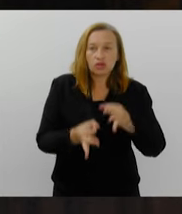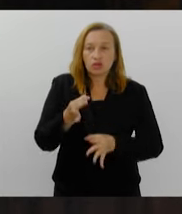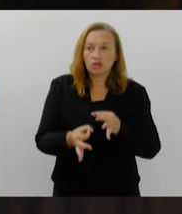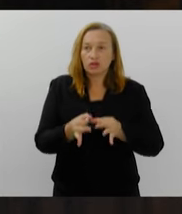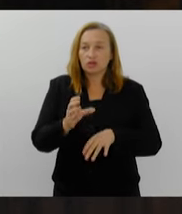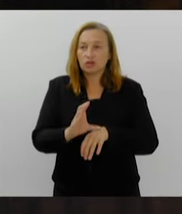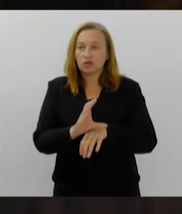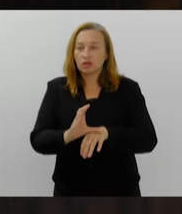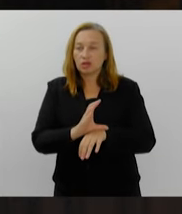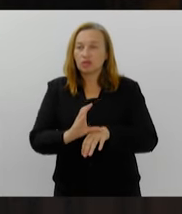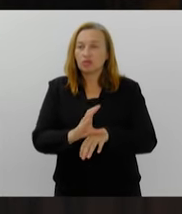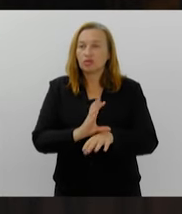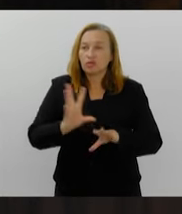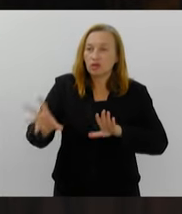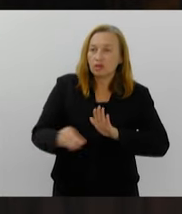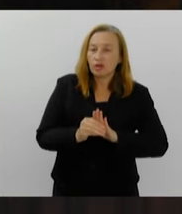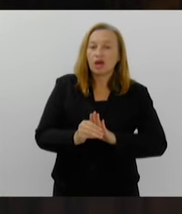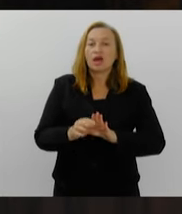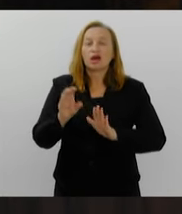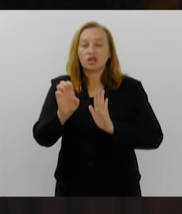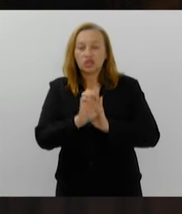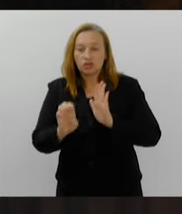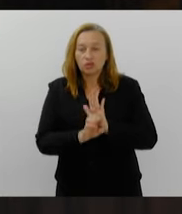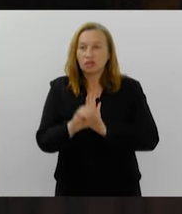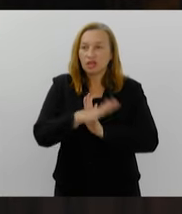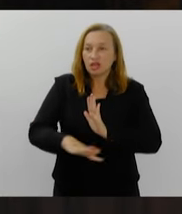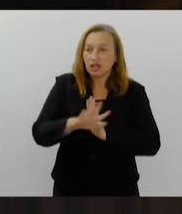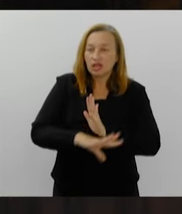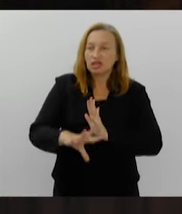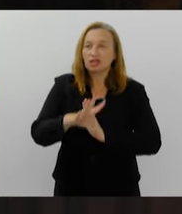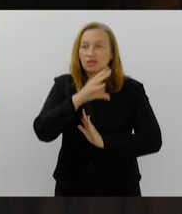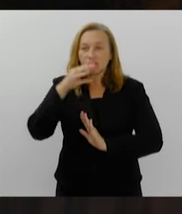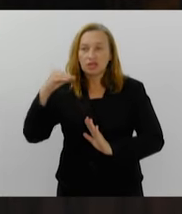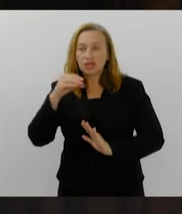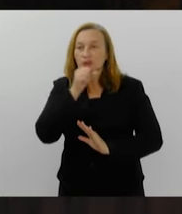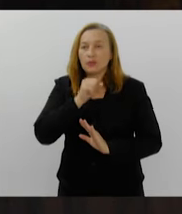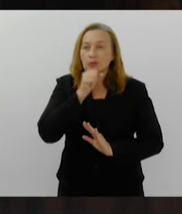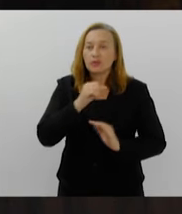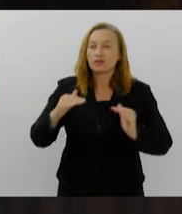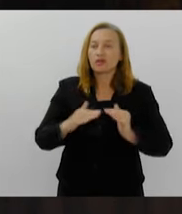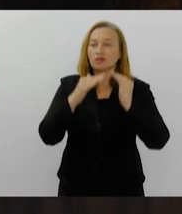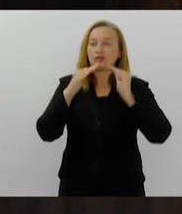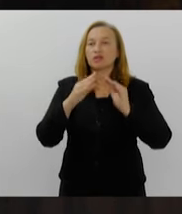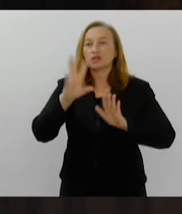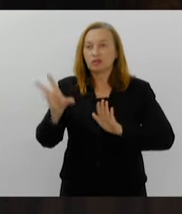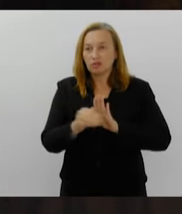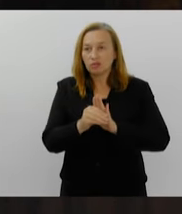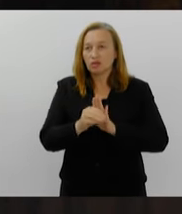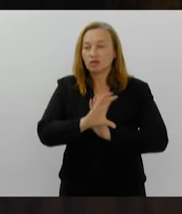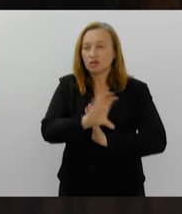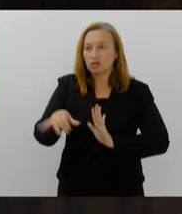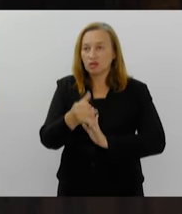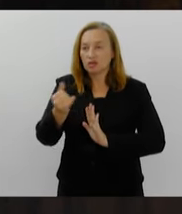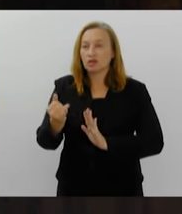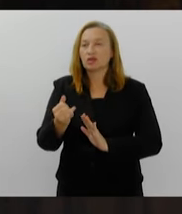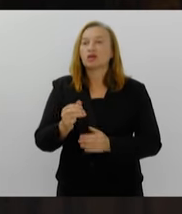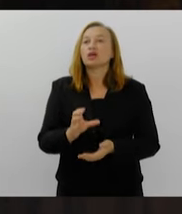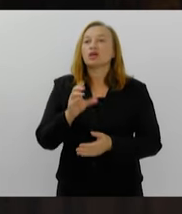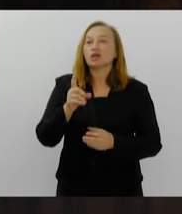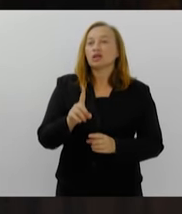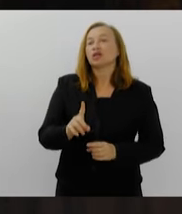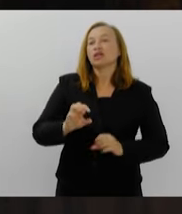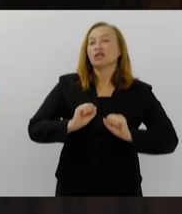com emendas. Assunto da criança, adolescente e idoso, favorável com as emendas da Comissão de Constituição e Justiça. Defesa dos Direitos Humanos